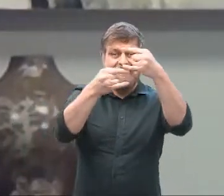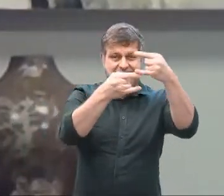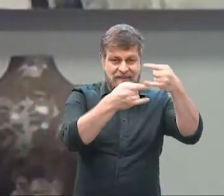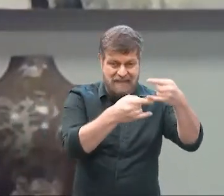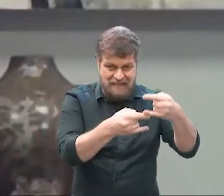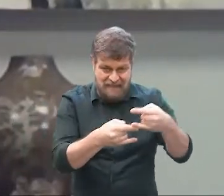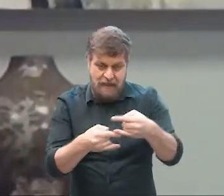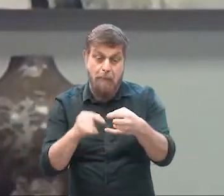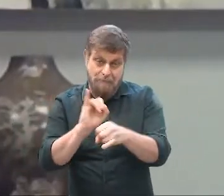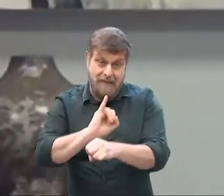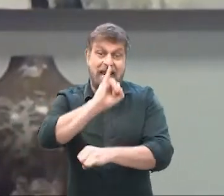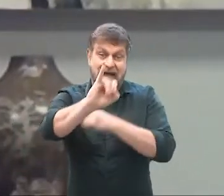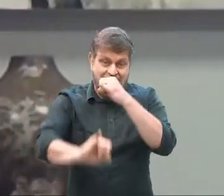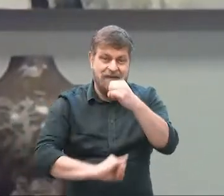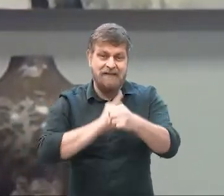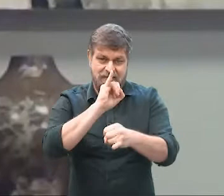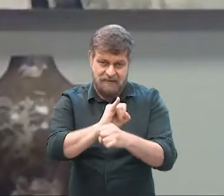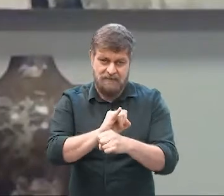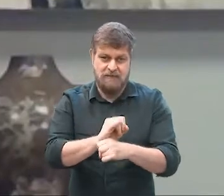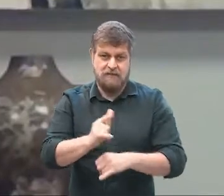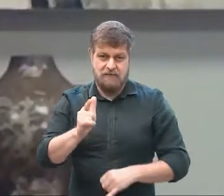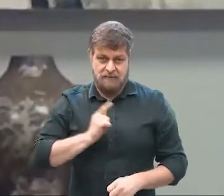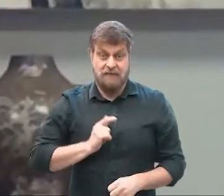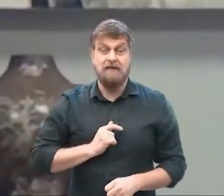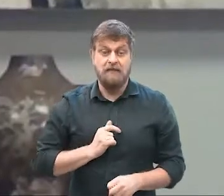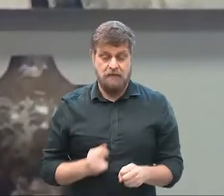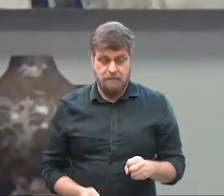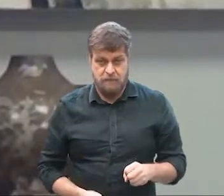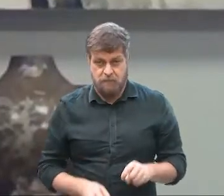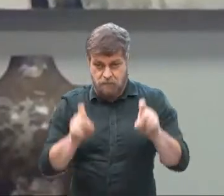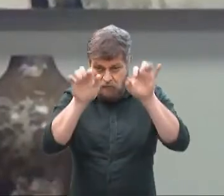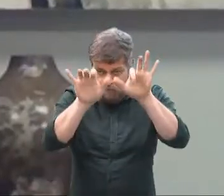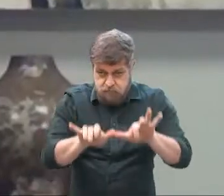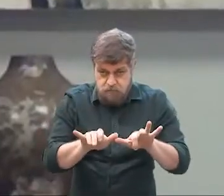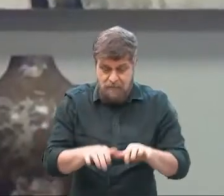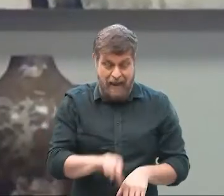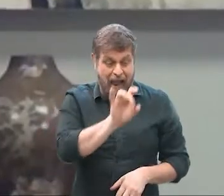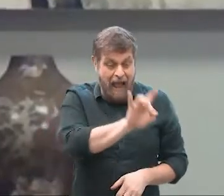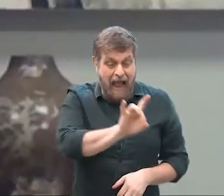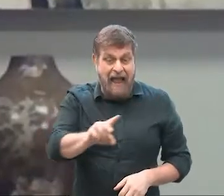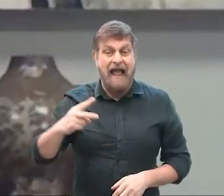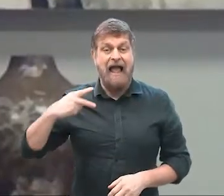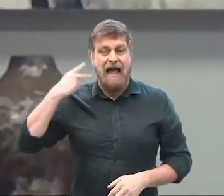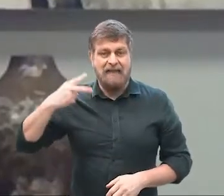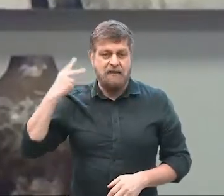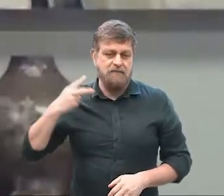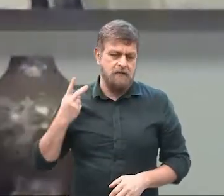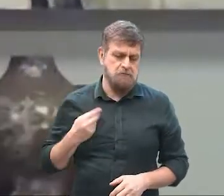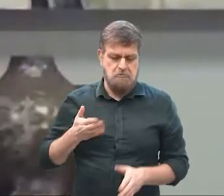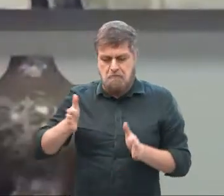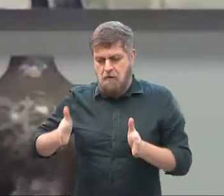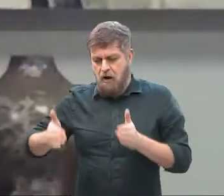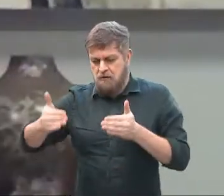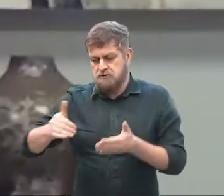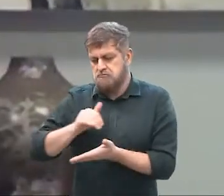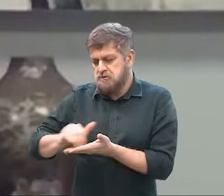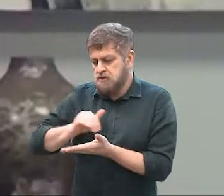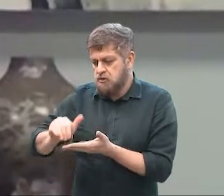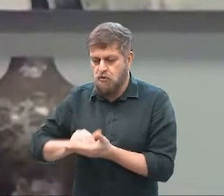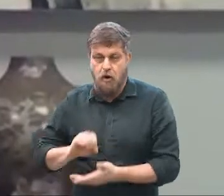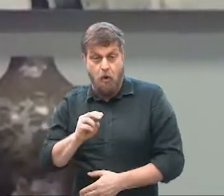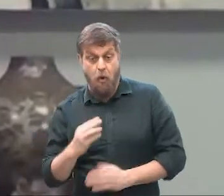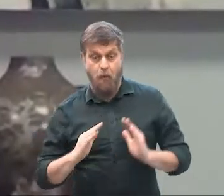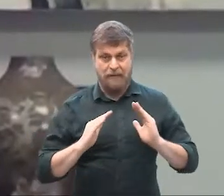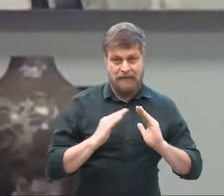através do sistema eletrônico, através dos computadores, cada qual no seu escritório, na sua casa,